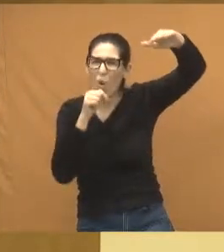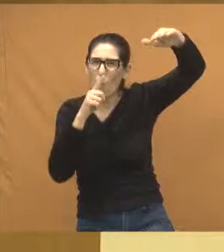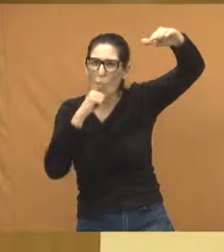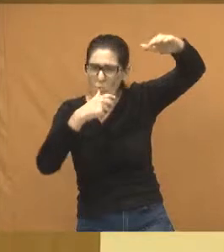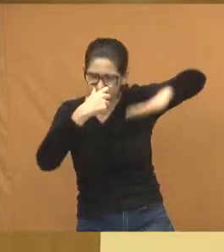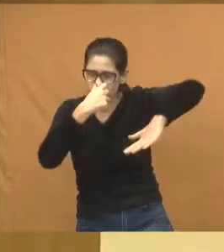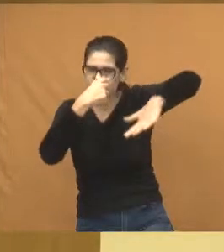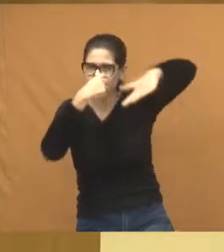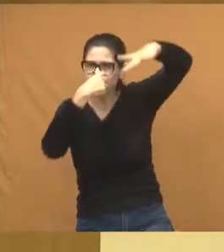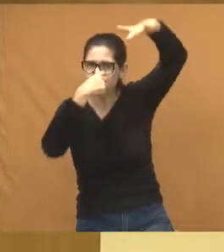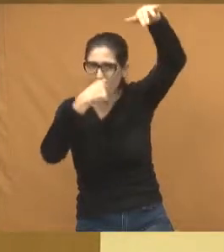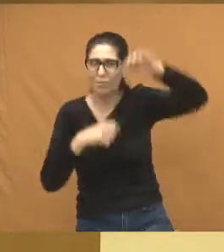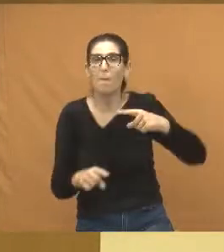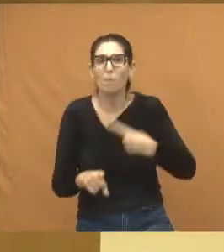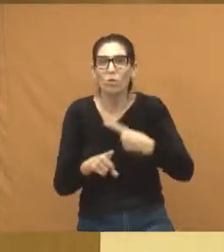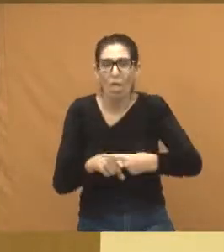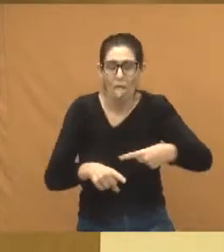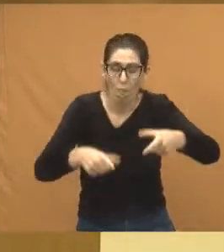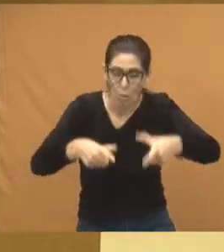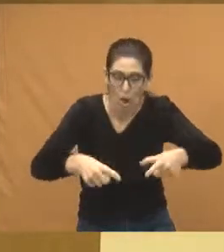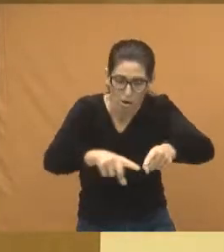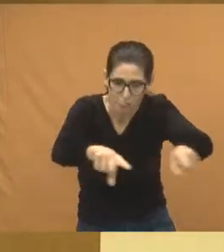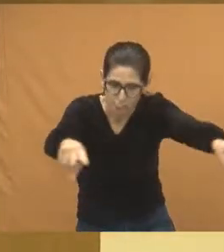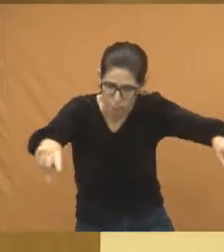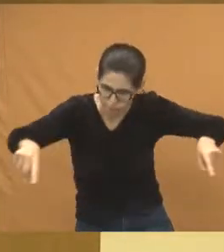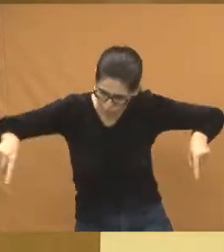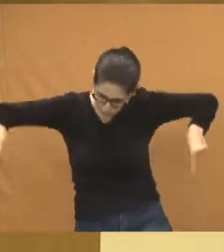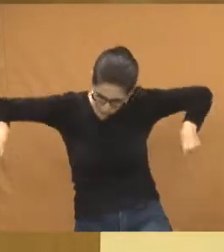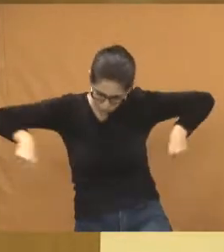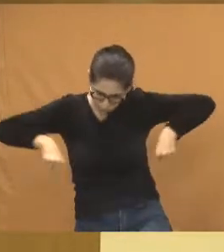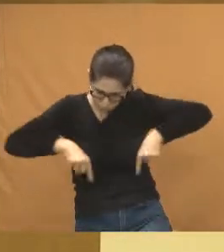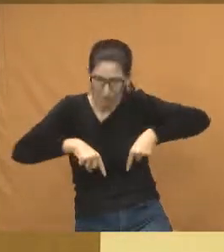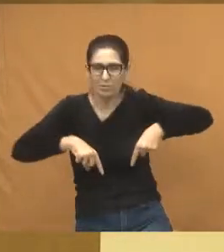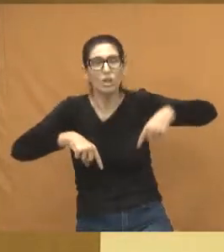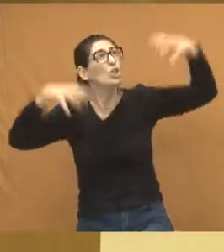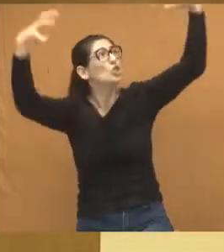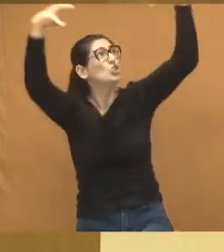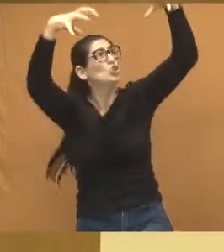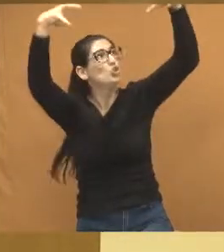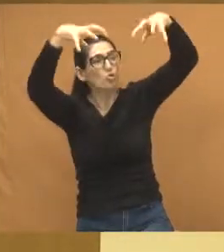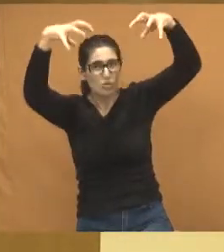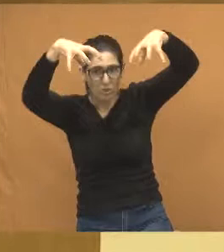Santa Cecília, para poder dar ali uma qualidade de vida melhor para aqueles moradores.